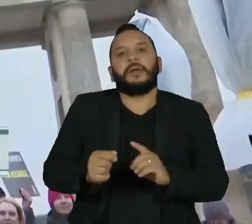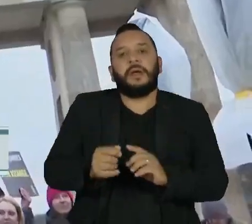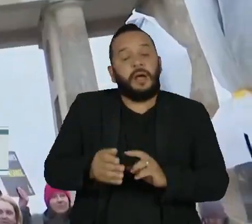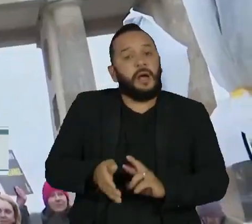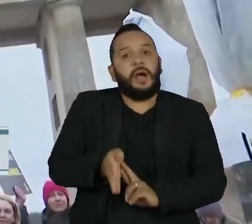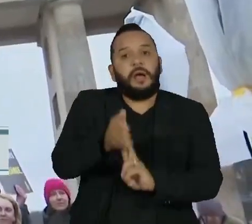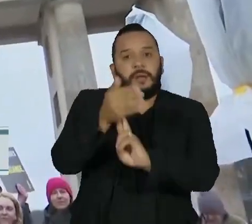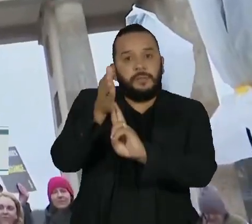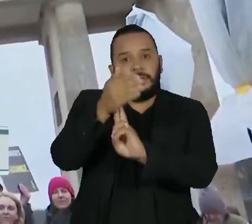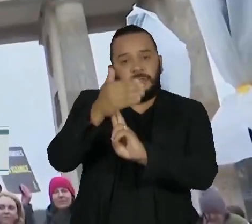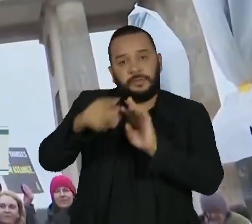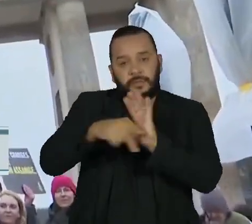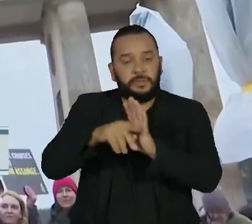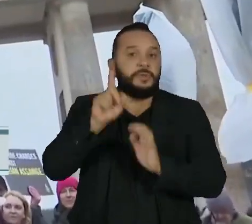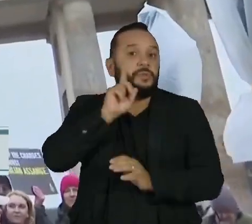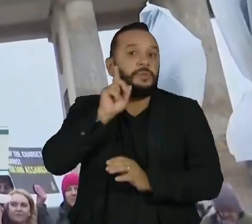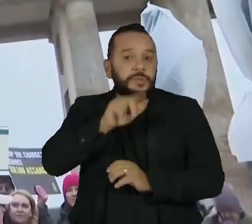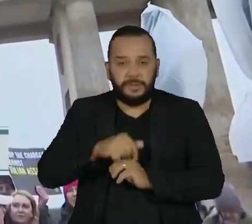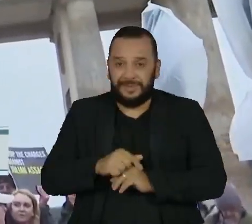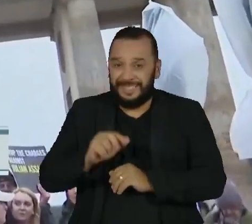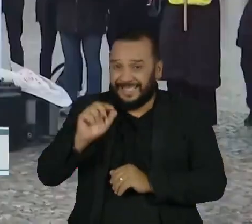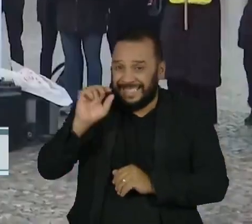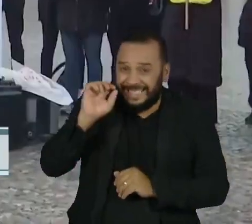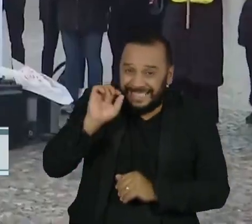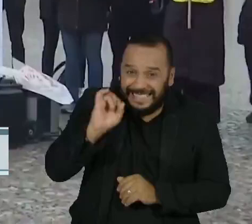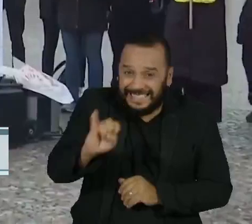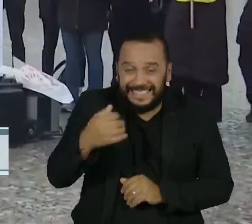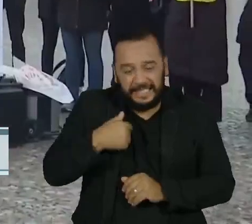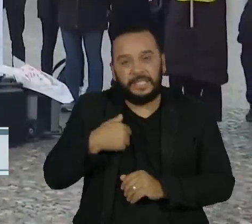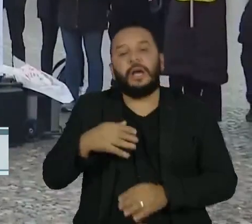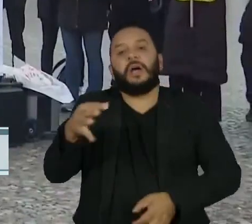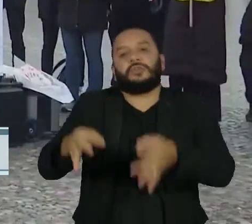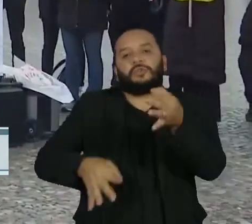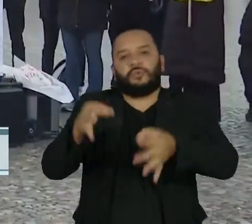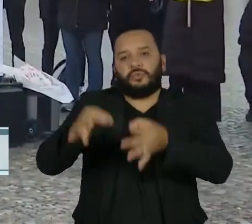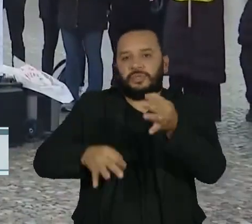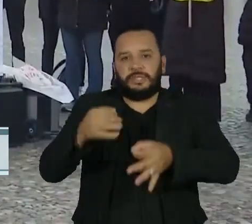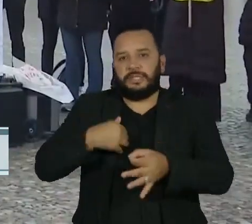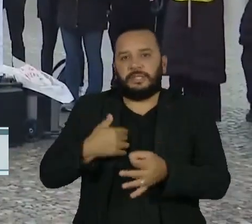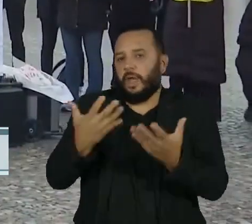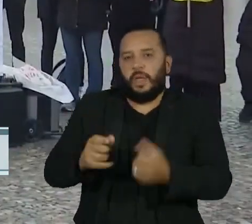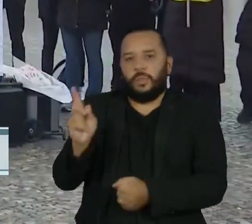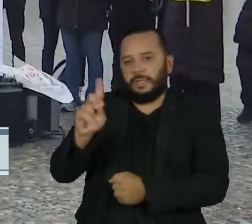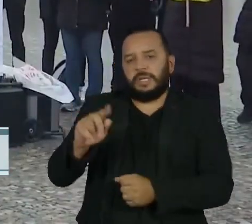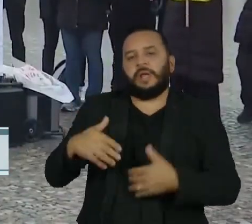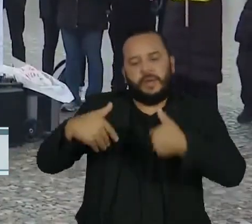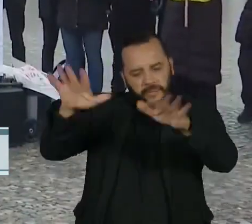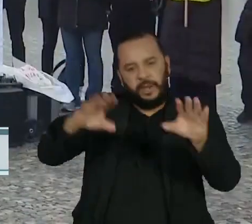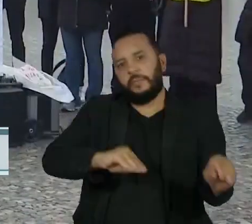justiça britânica negar o recurso de Assange, ainda há uma última chance: